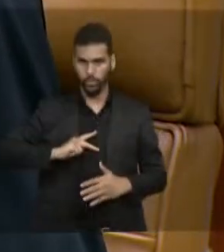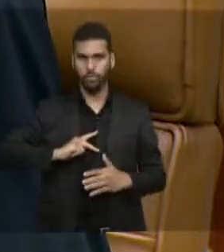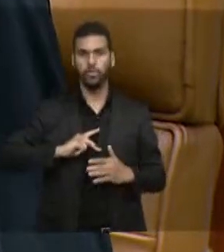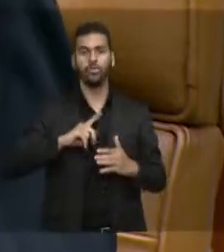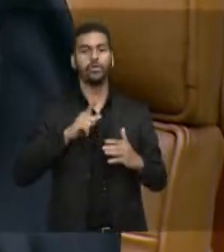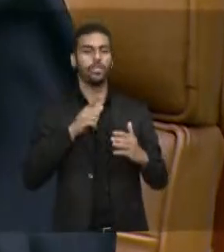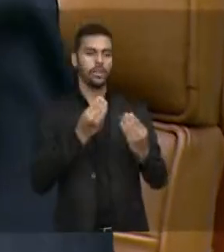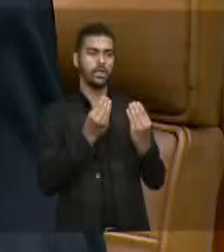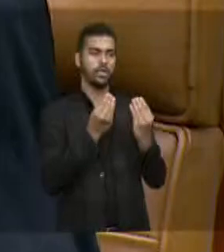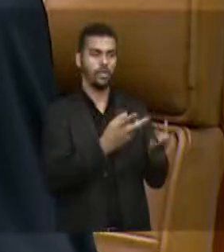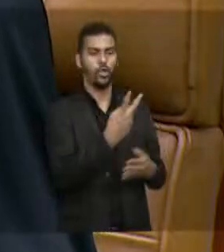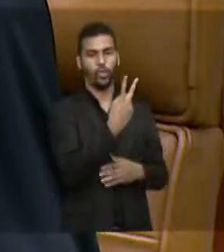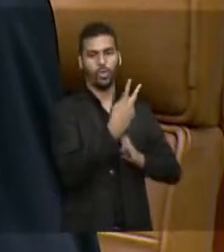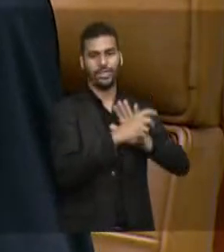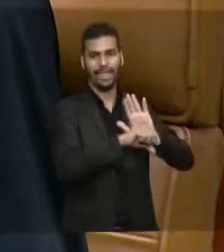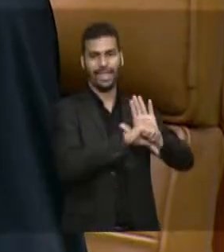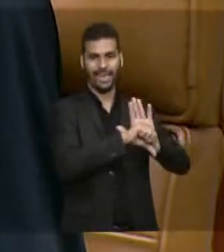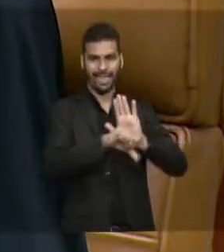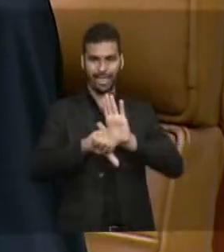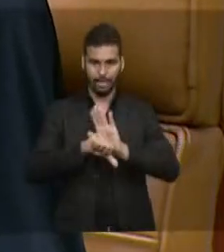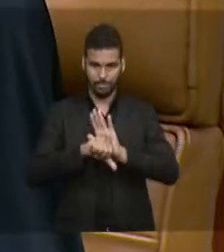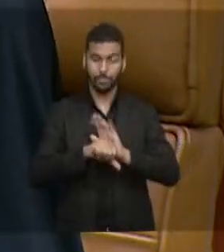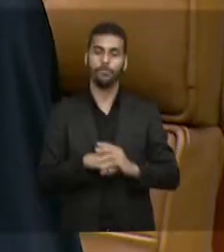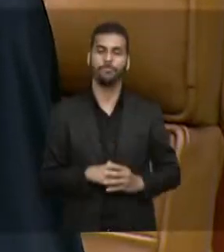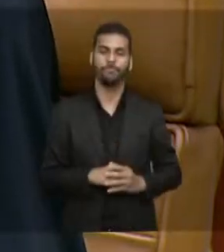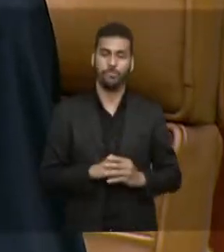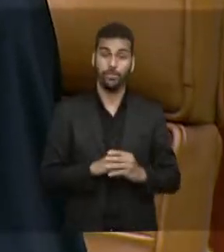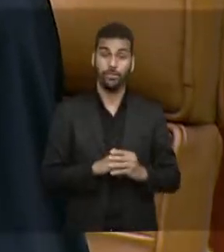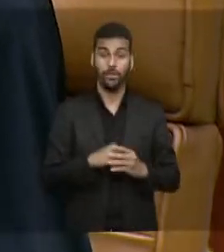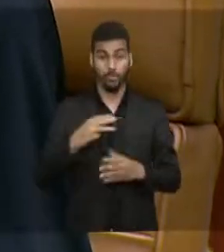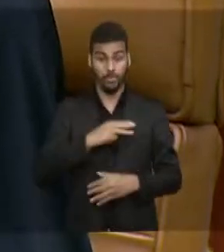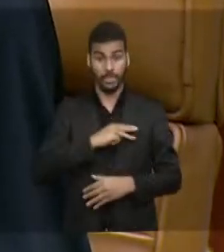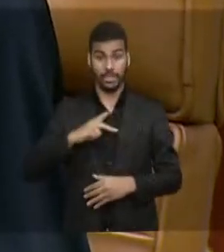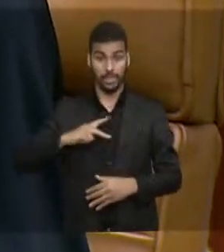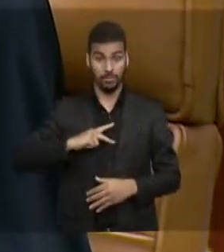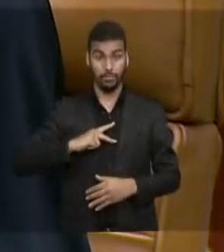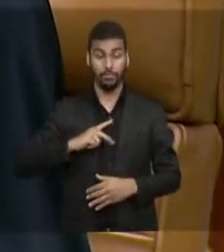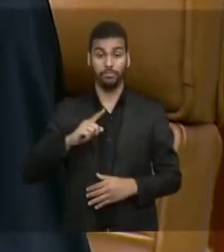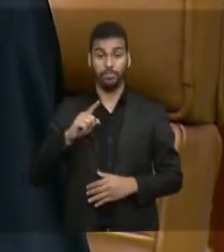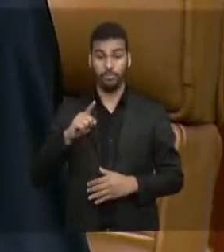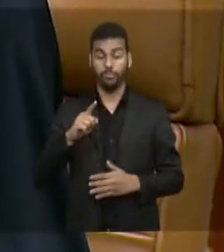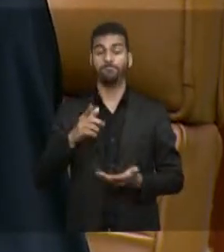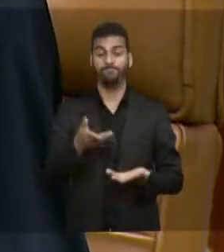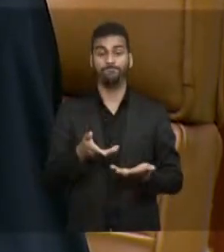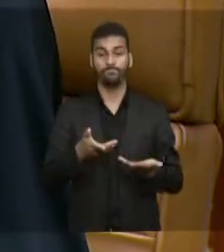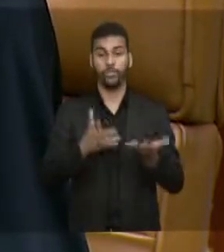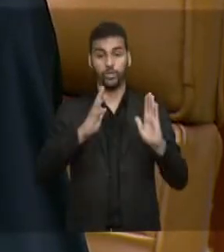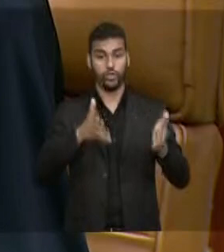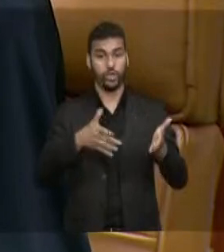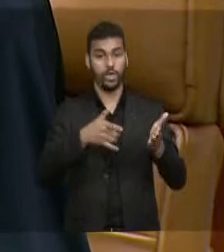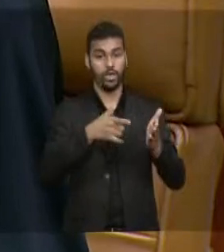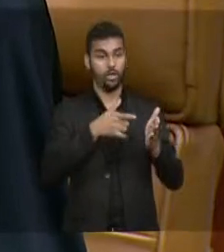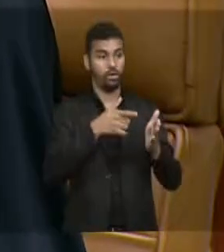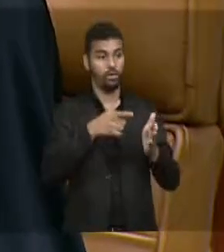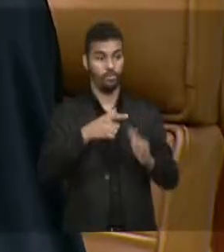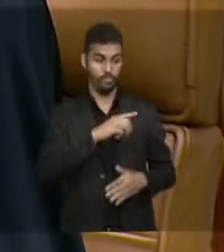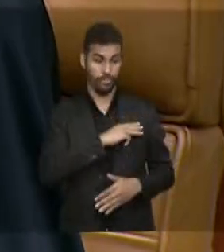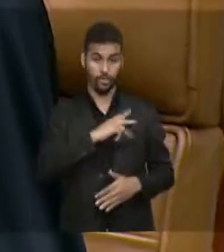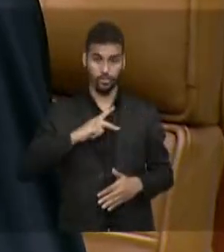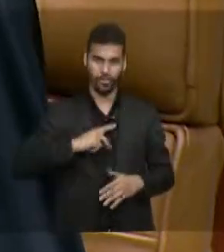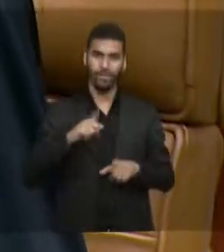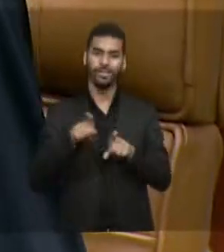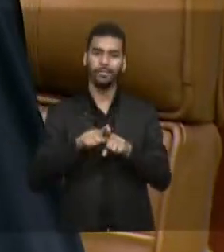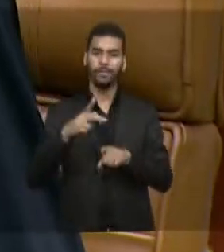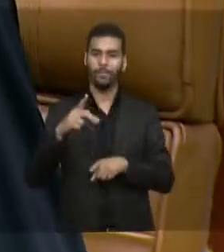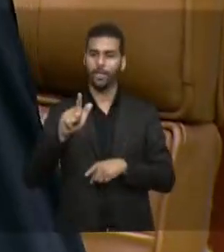esses dois crimes nessas imputações o ministério público é deixou a procuradoria de Geral da República deixou de oferecer